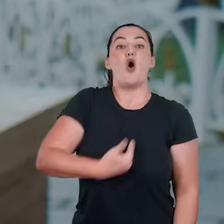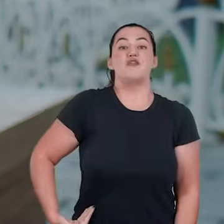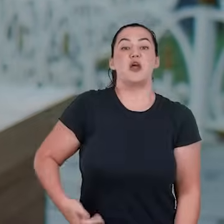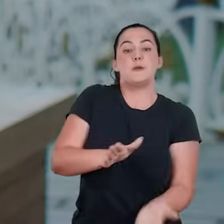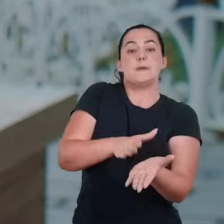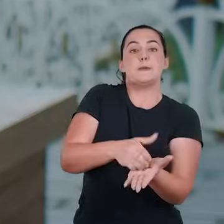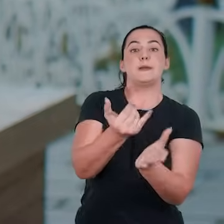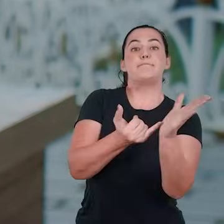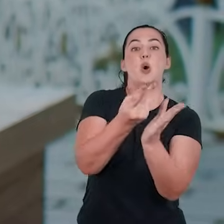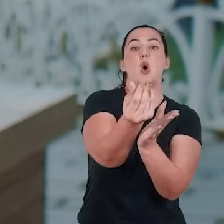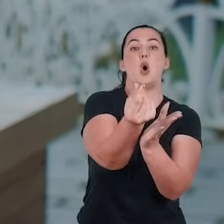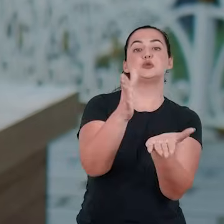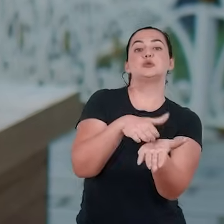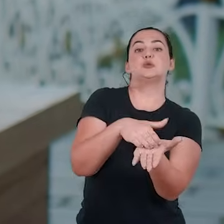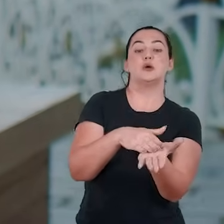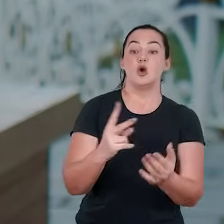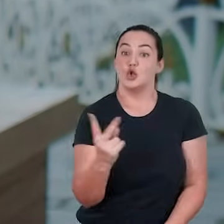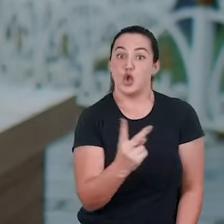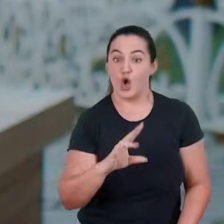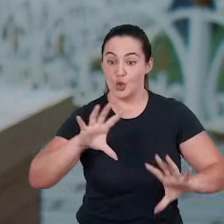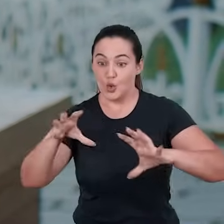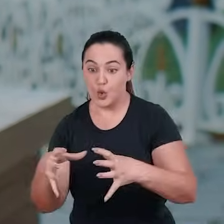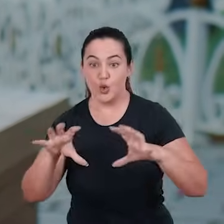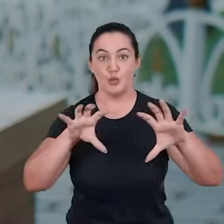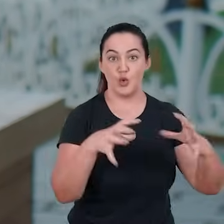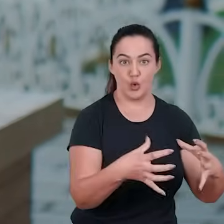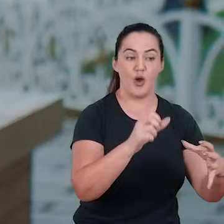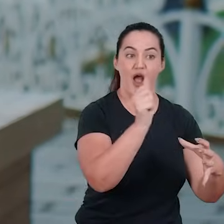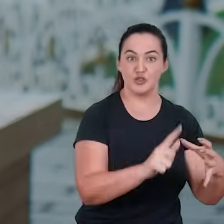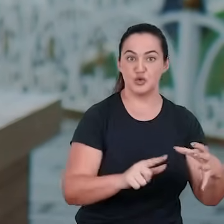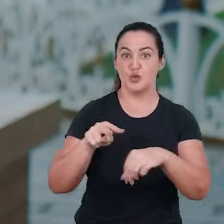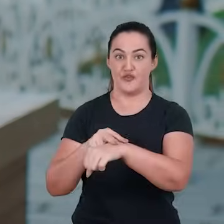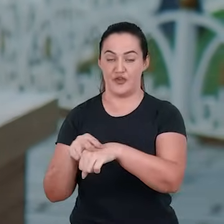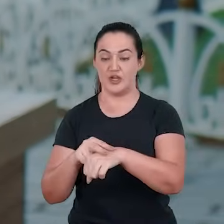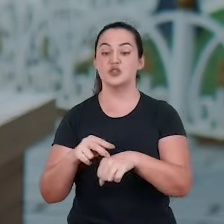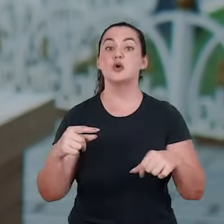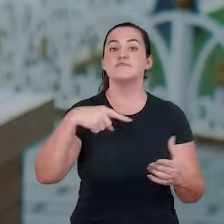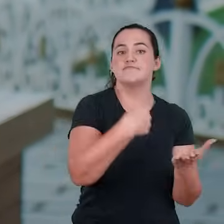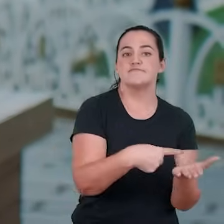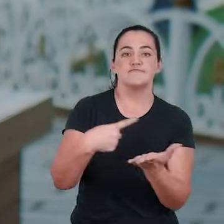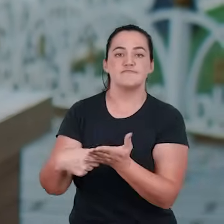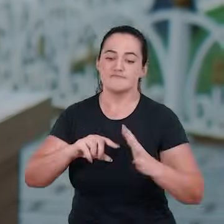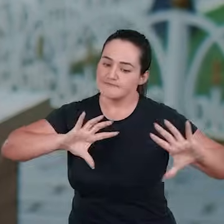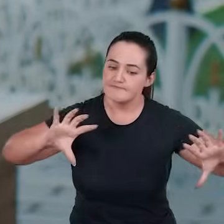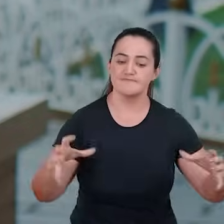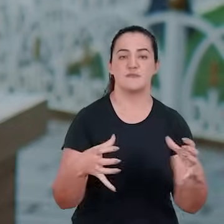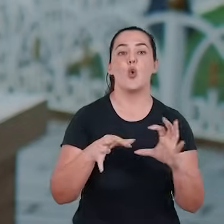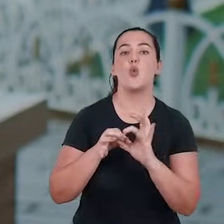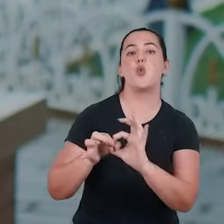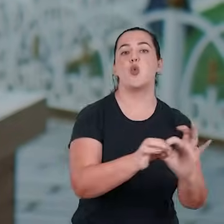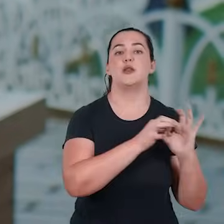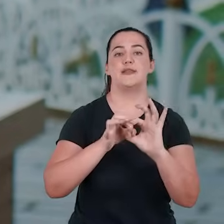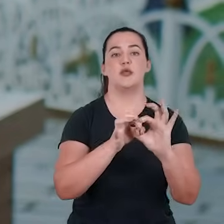cobrados, começaram os 2 partidos, azul e verde, apesar de inimigos ideológicos,